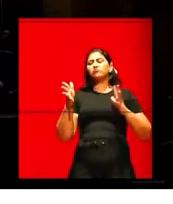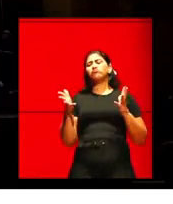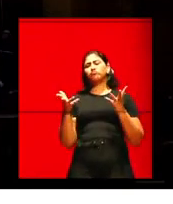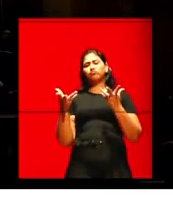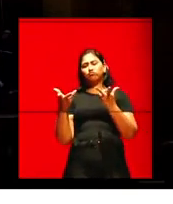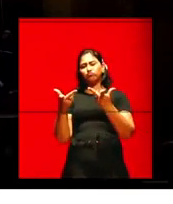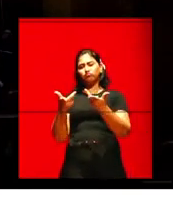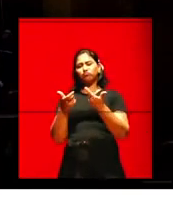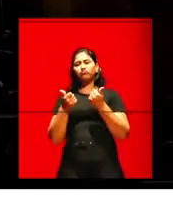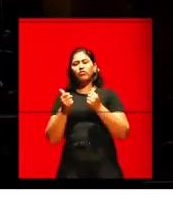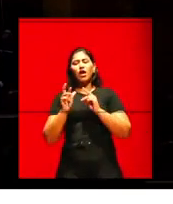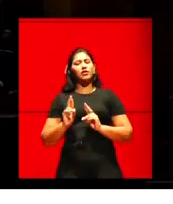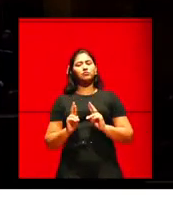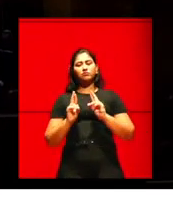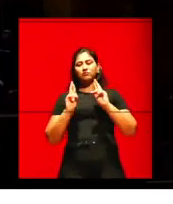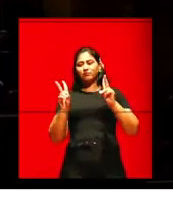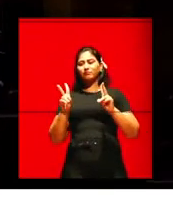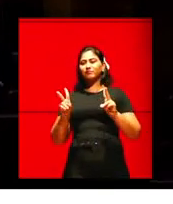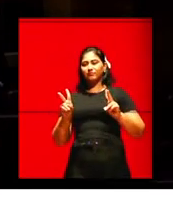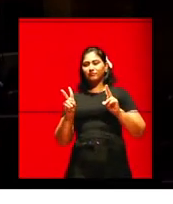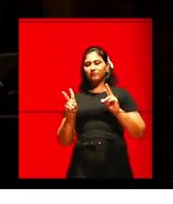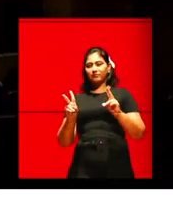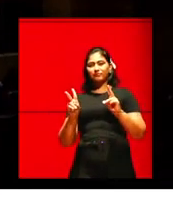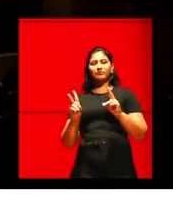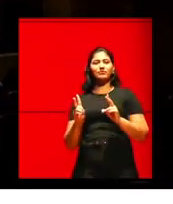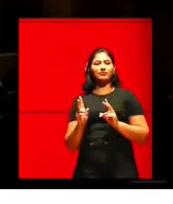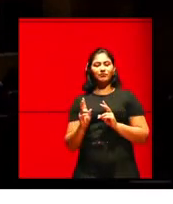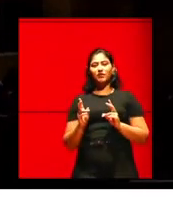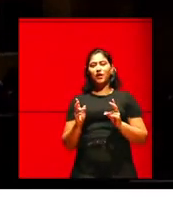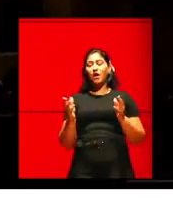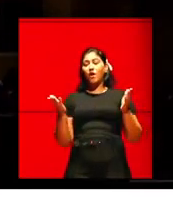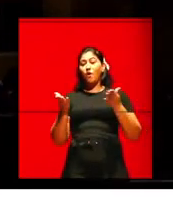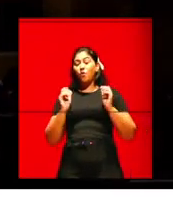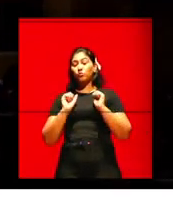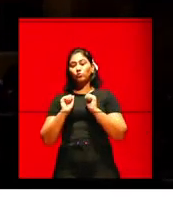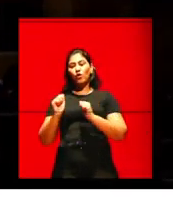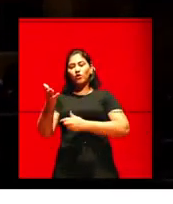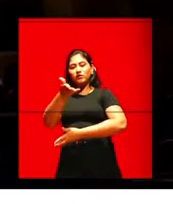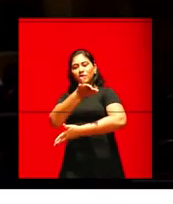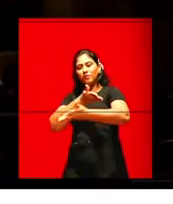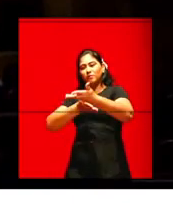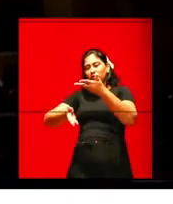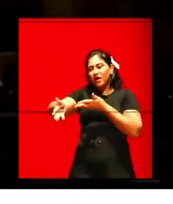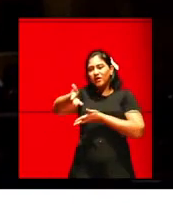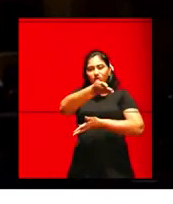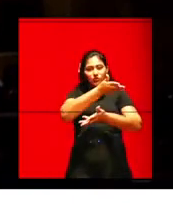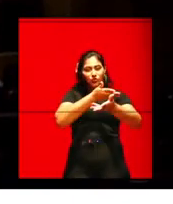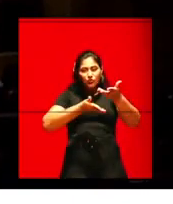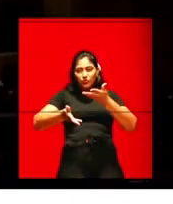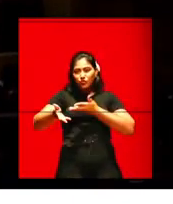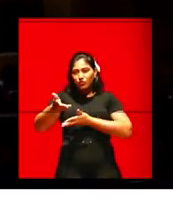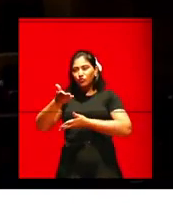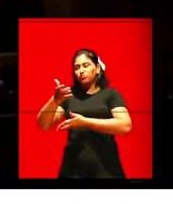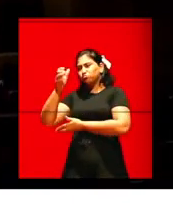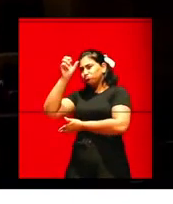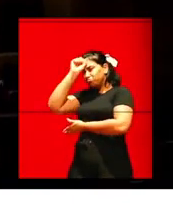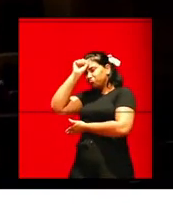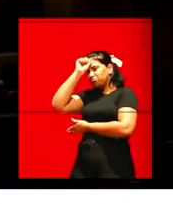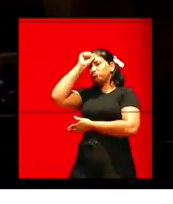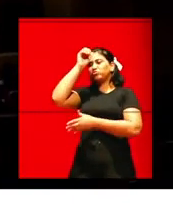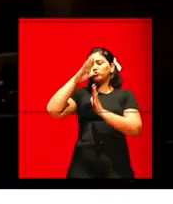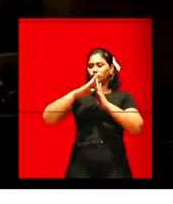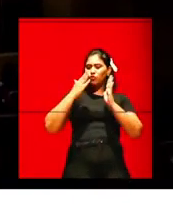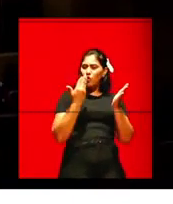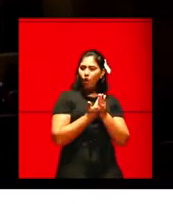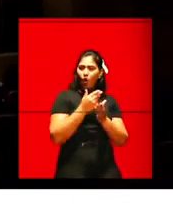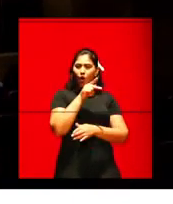prazerosa, diferente, onde nós possamos interagir entre nós, entre as escolas, entre professores